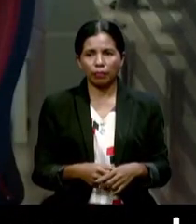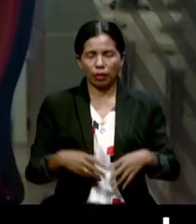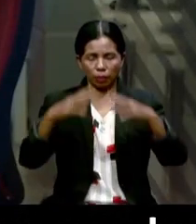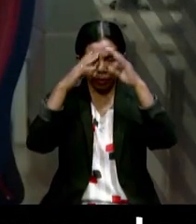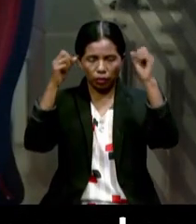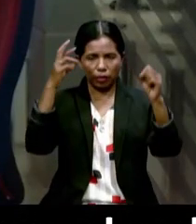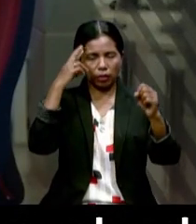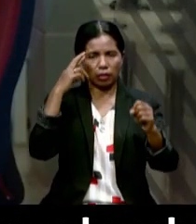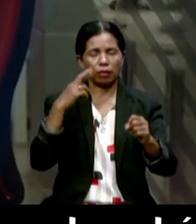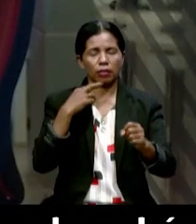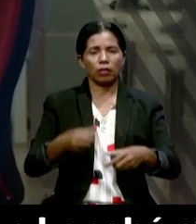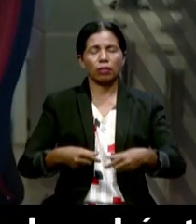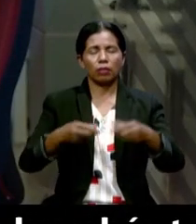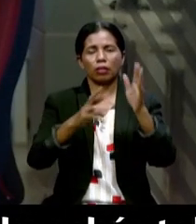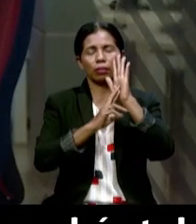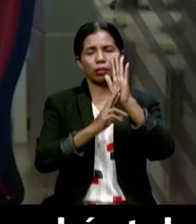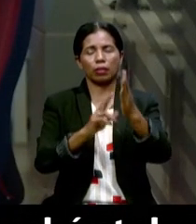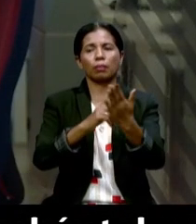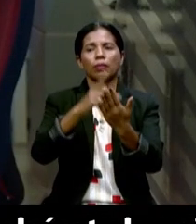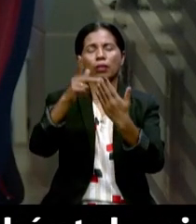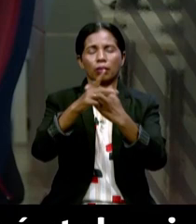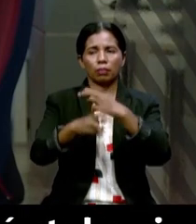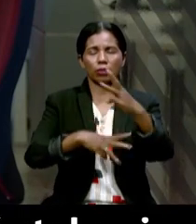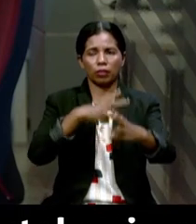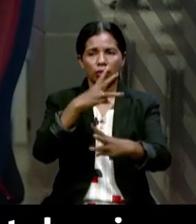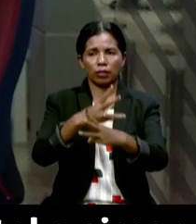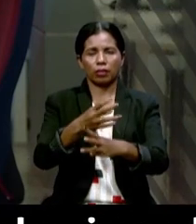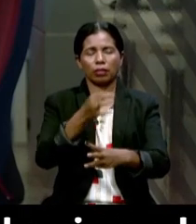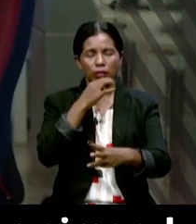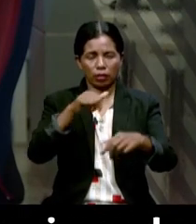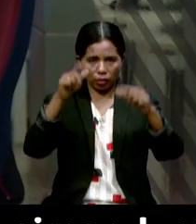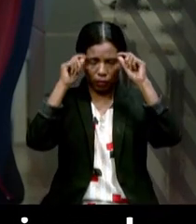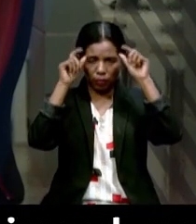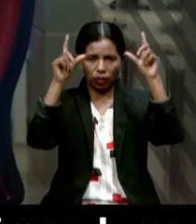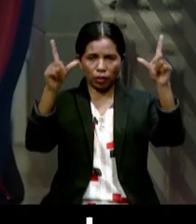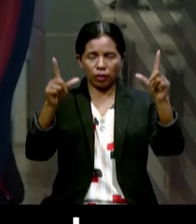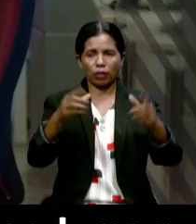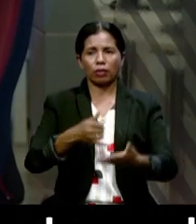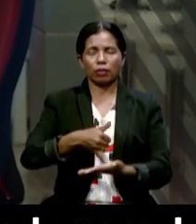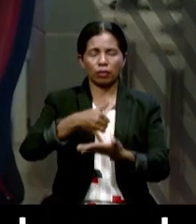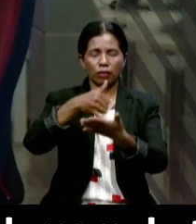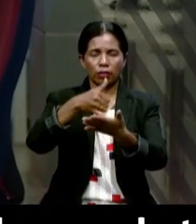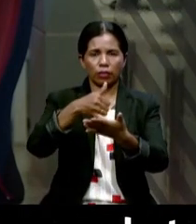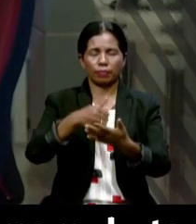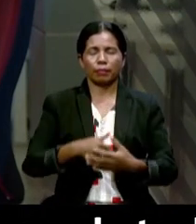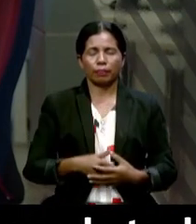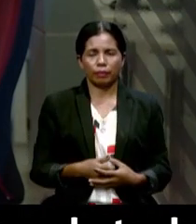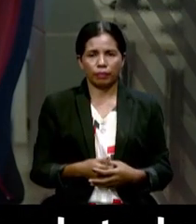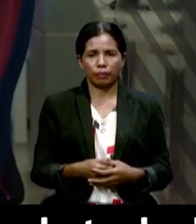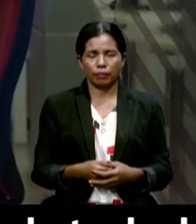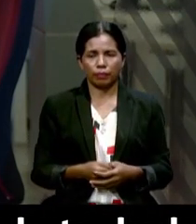Presidente Republika condecora representante Programa Mundial Alimentar ia Timor-Leste com medalha mérito.